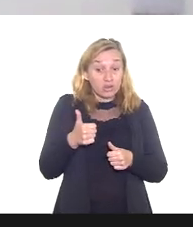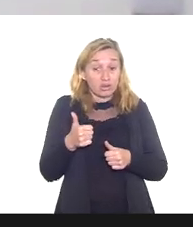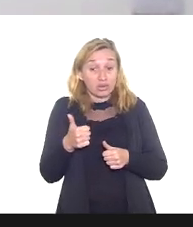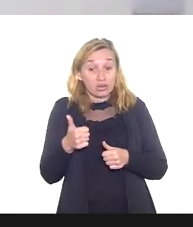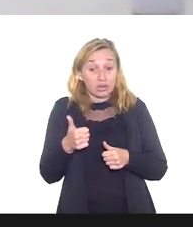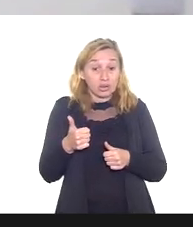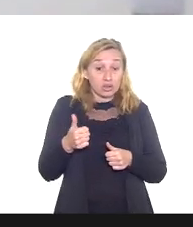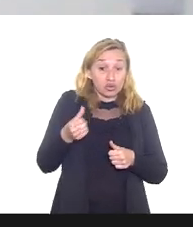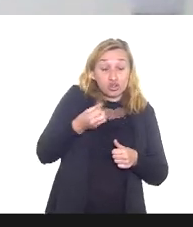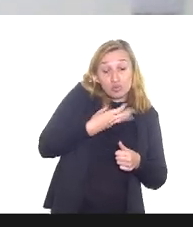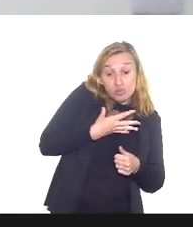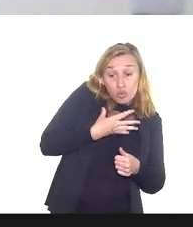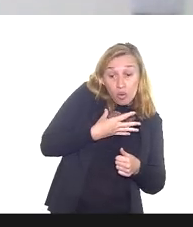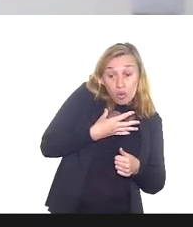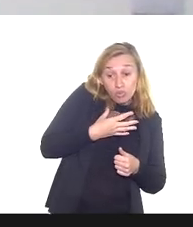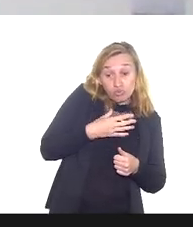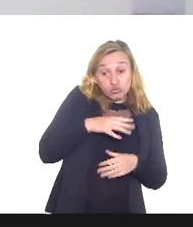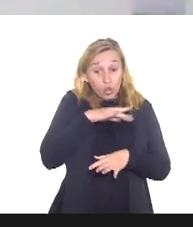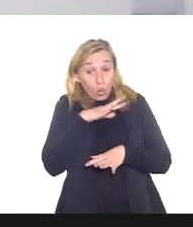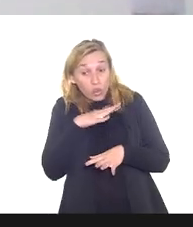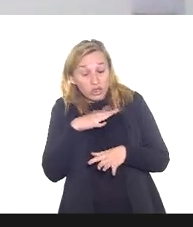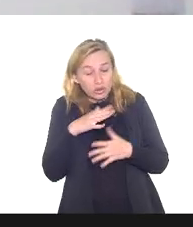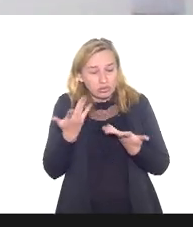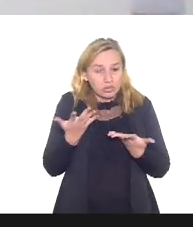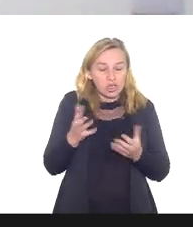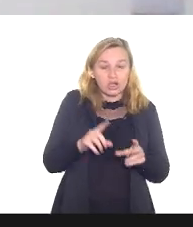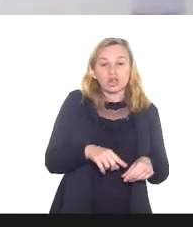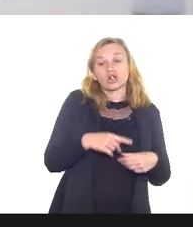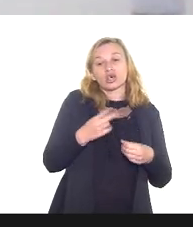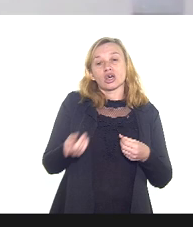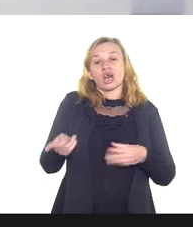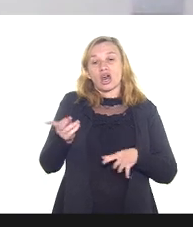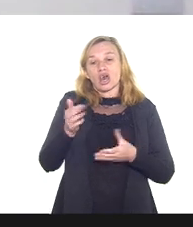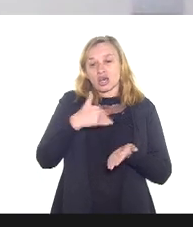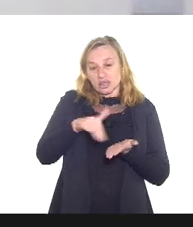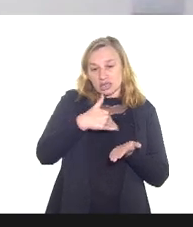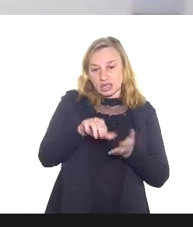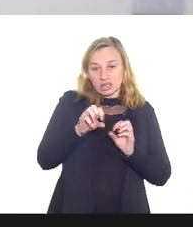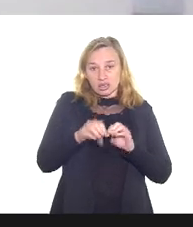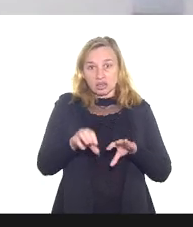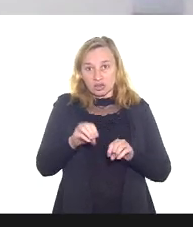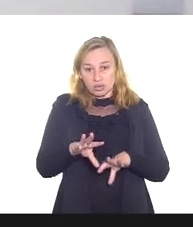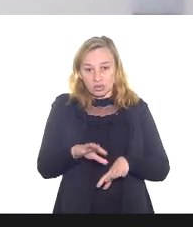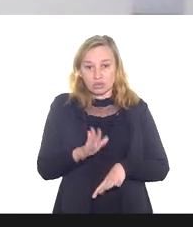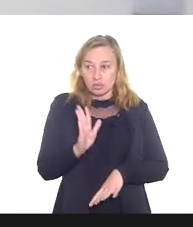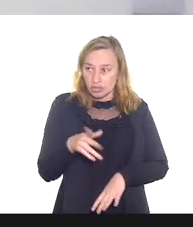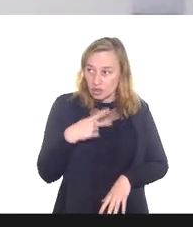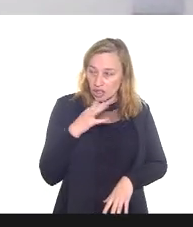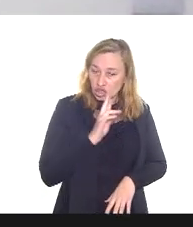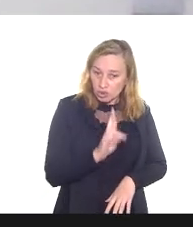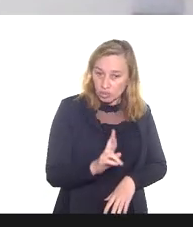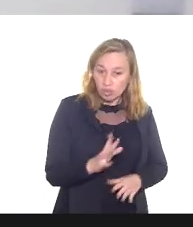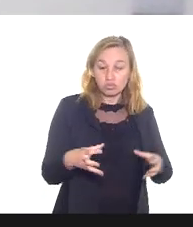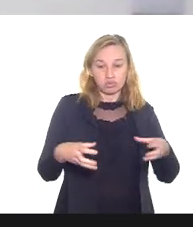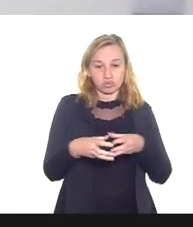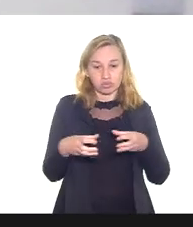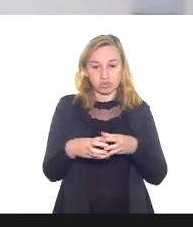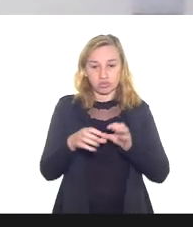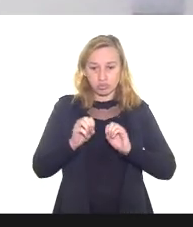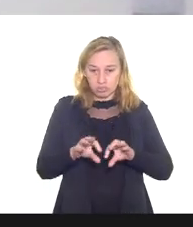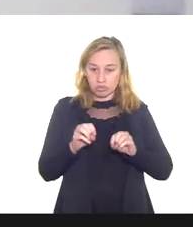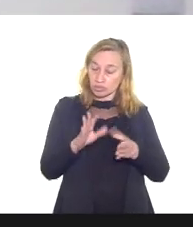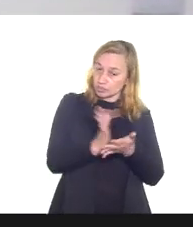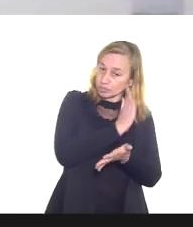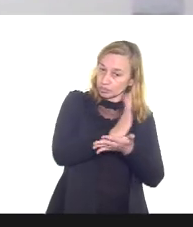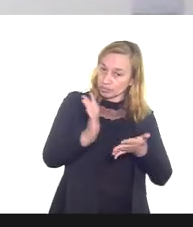positivo. Então, eu repasso a palavra à SEDUC. Desde já, eu coloco que a Comissão de Educação vai tomar